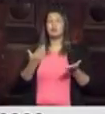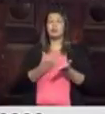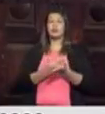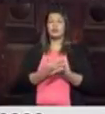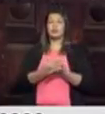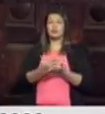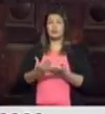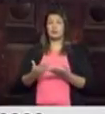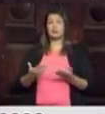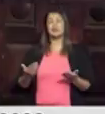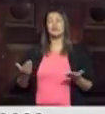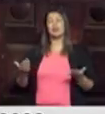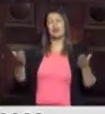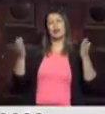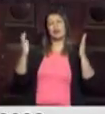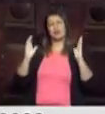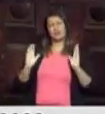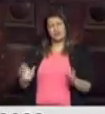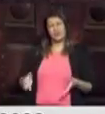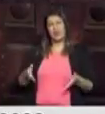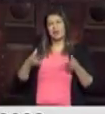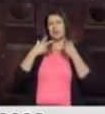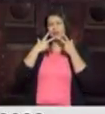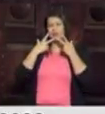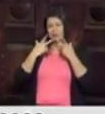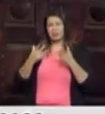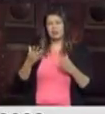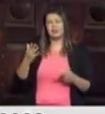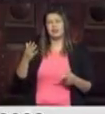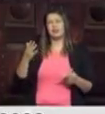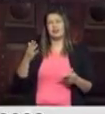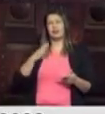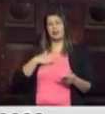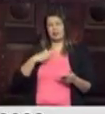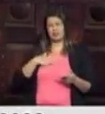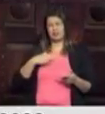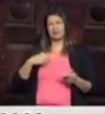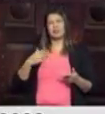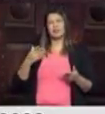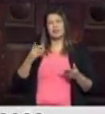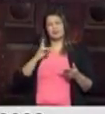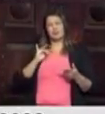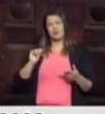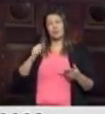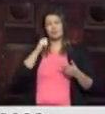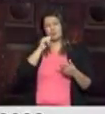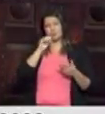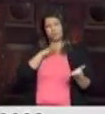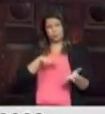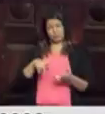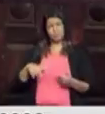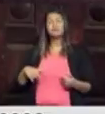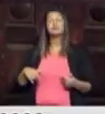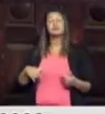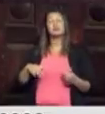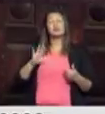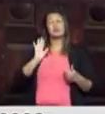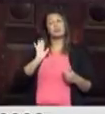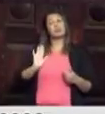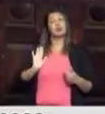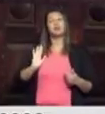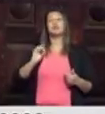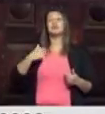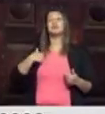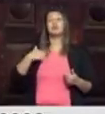deputada Fatinha, eu já fiz aqui a minha manifestação com relação ao Dia Internacional da Mulher, mas eu acho